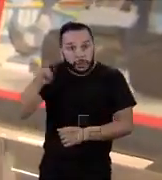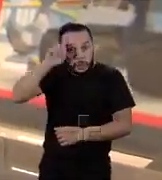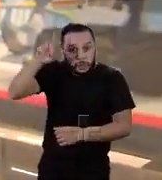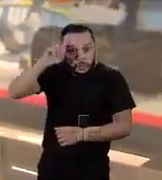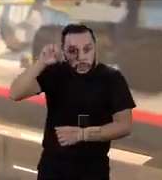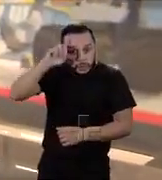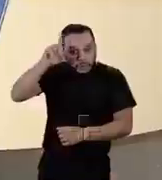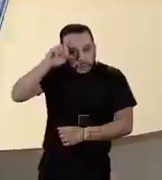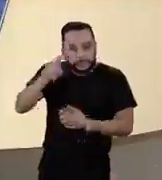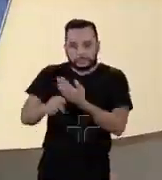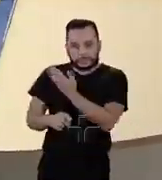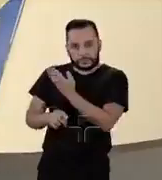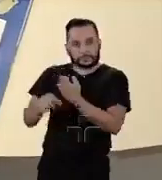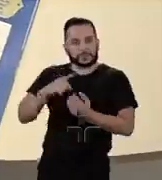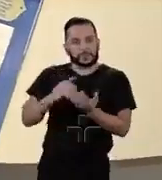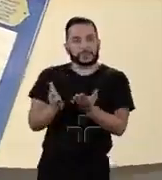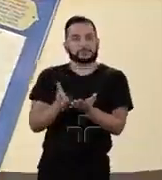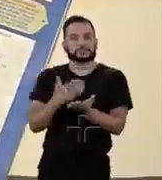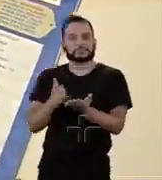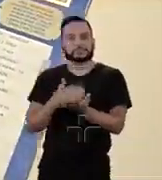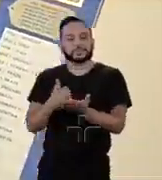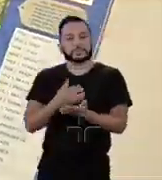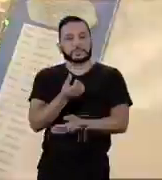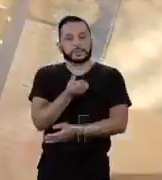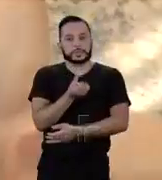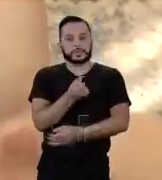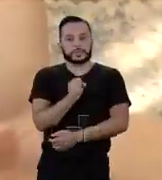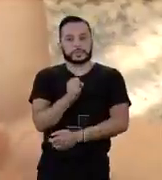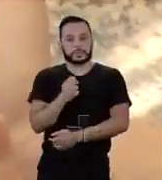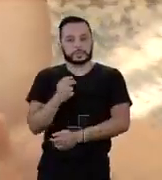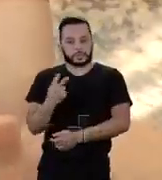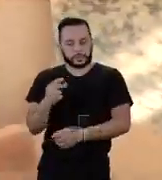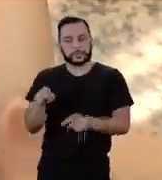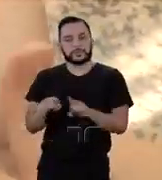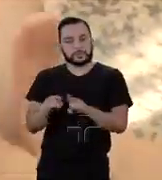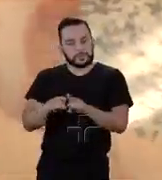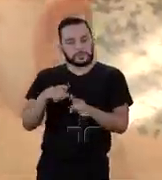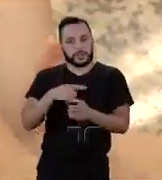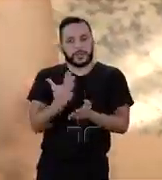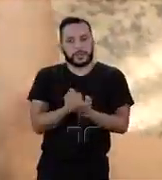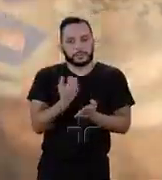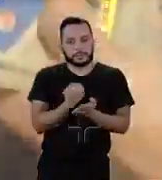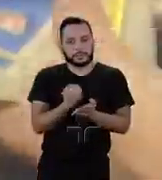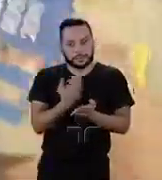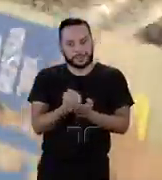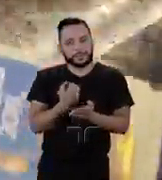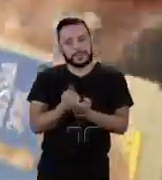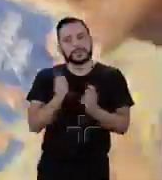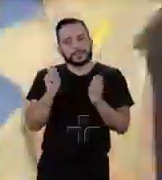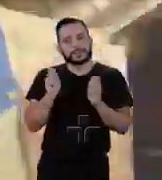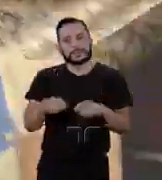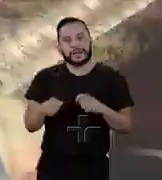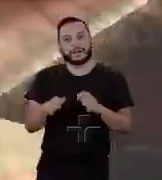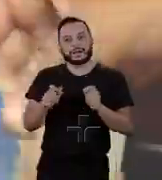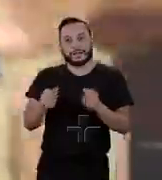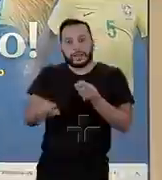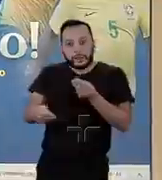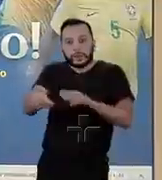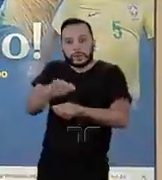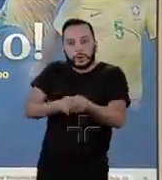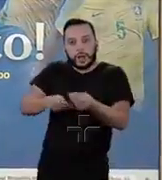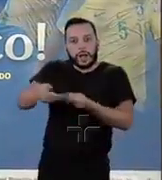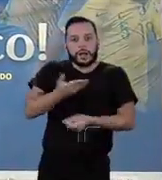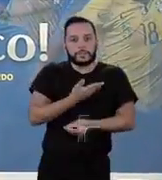Além do álbum, que tem 682 figurinhas, um aplicativo para celular vai ajudar o colecionador a trocar as repetidas.